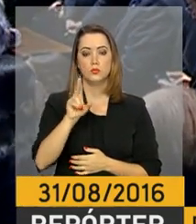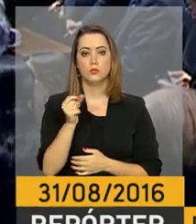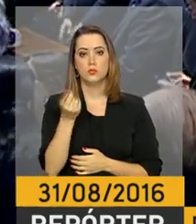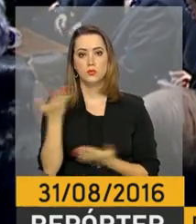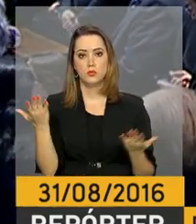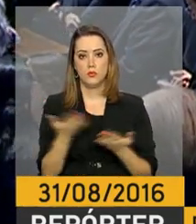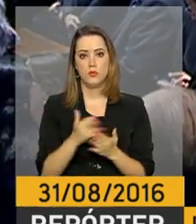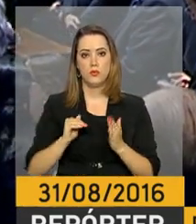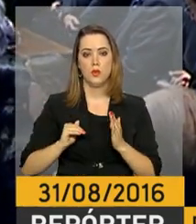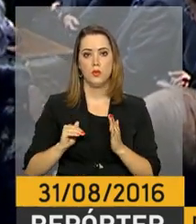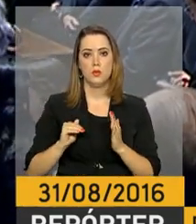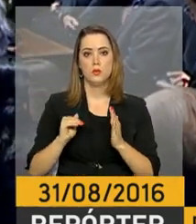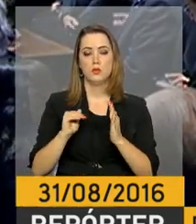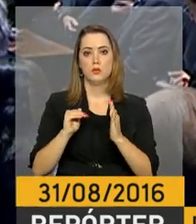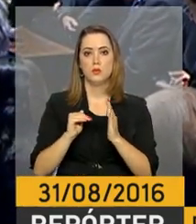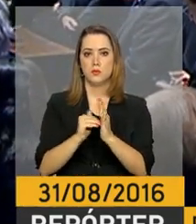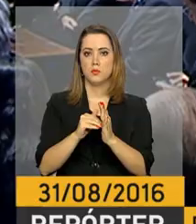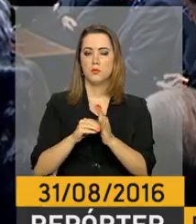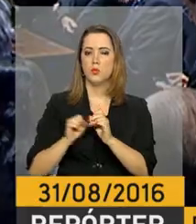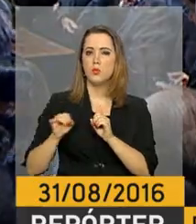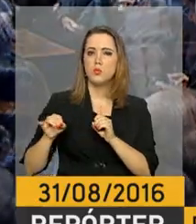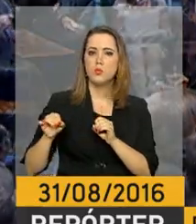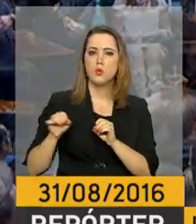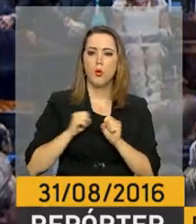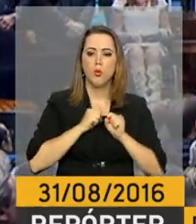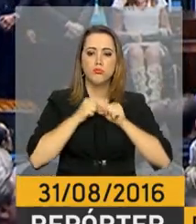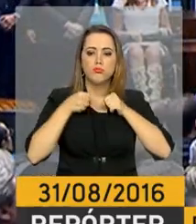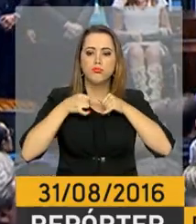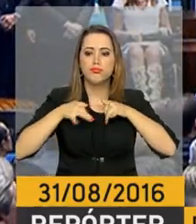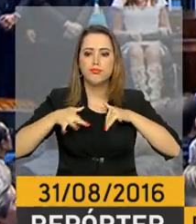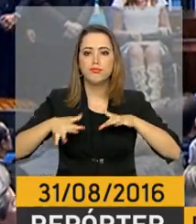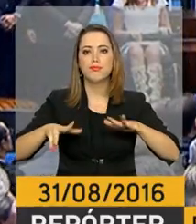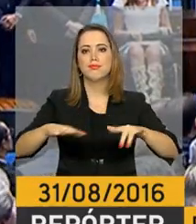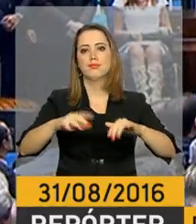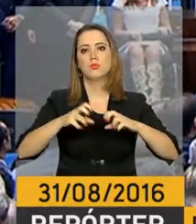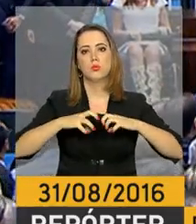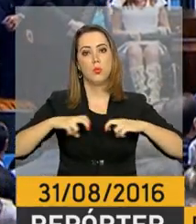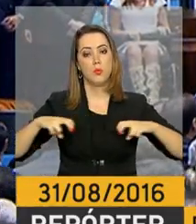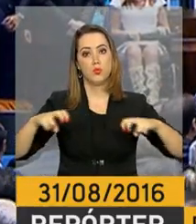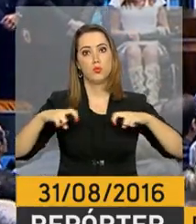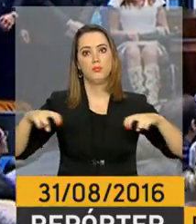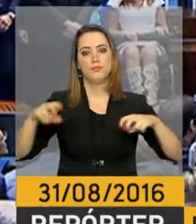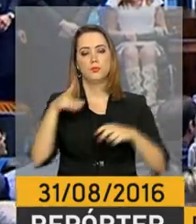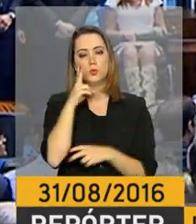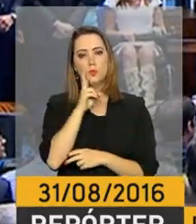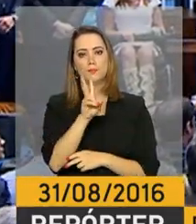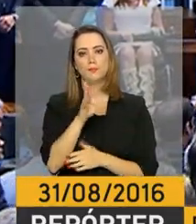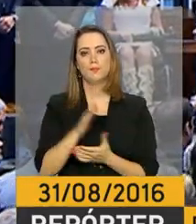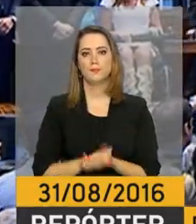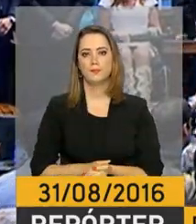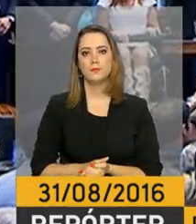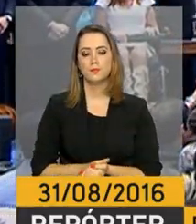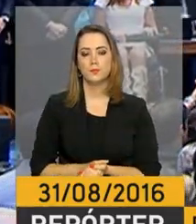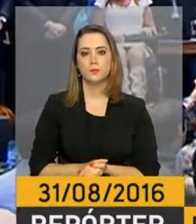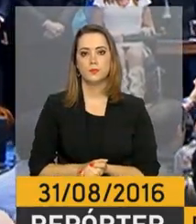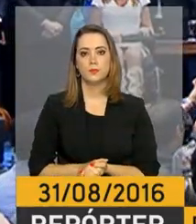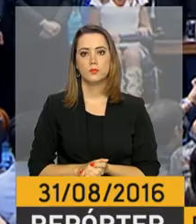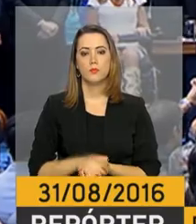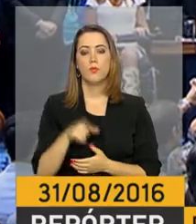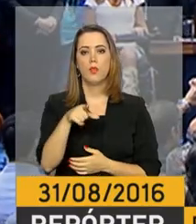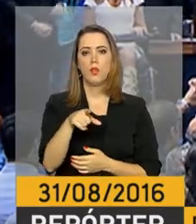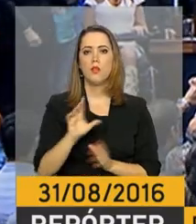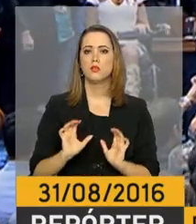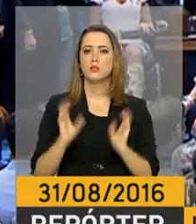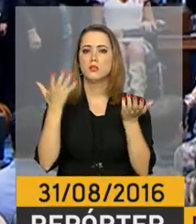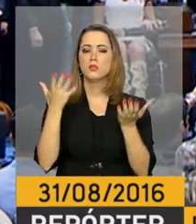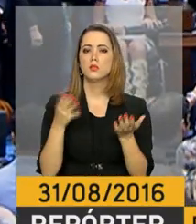Senado Federal repleto, como a gente pode observar nas imagens. Esta é a